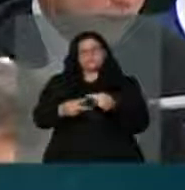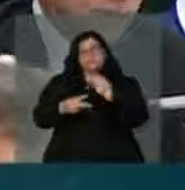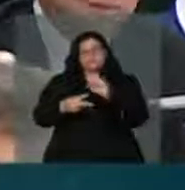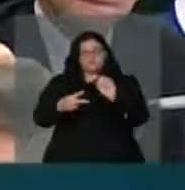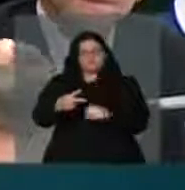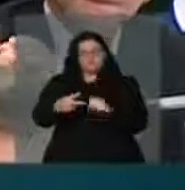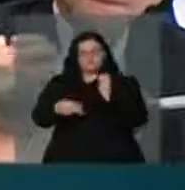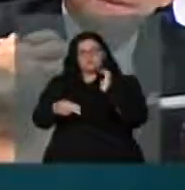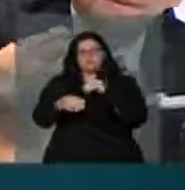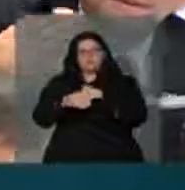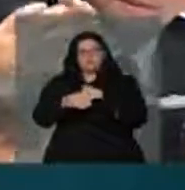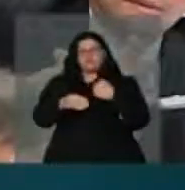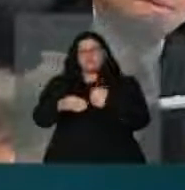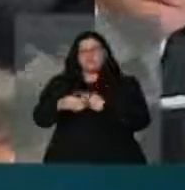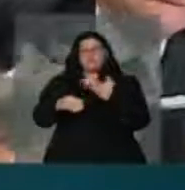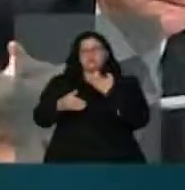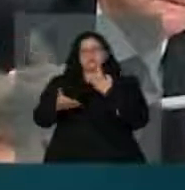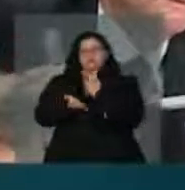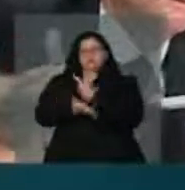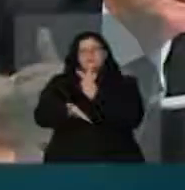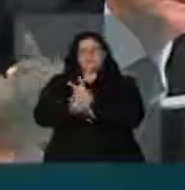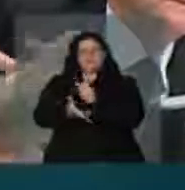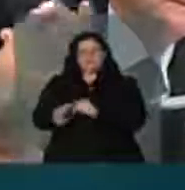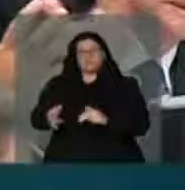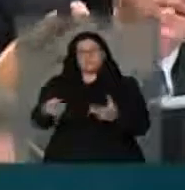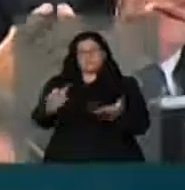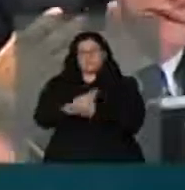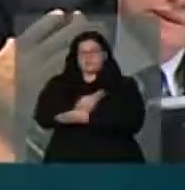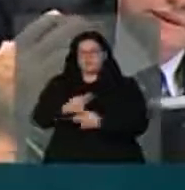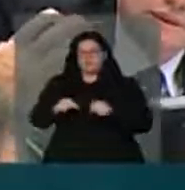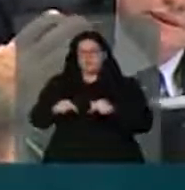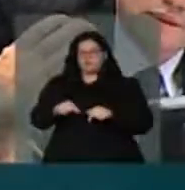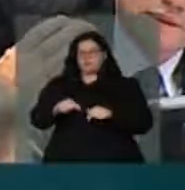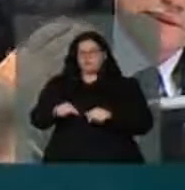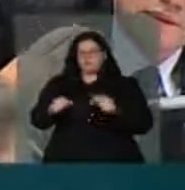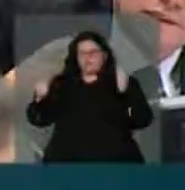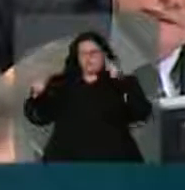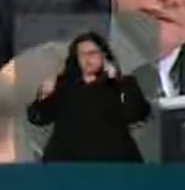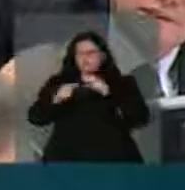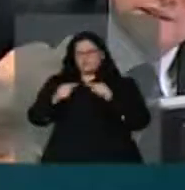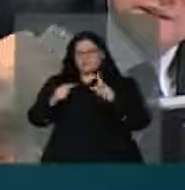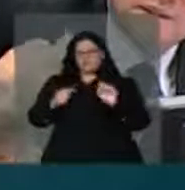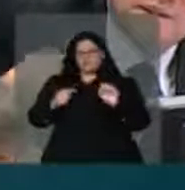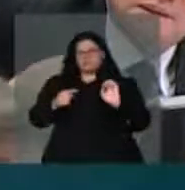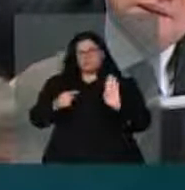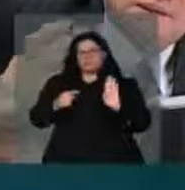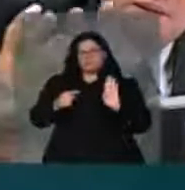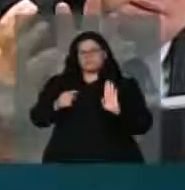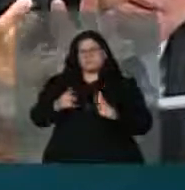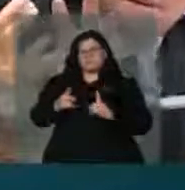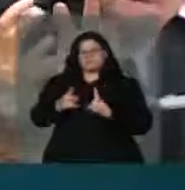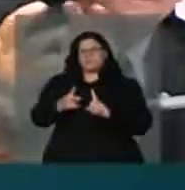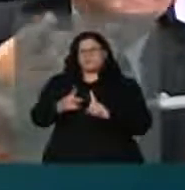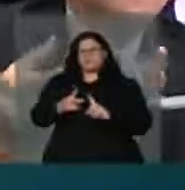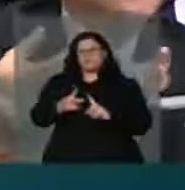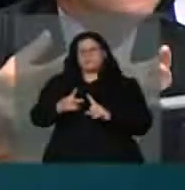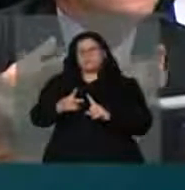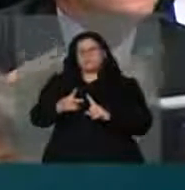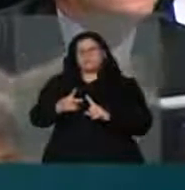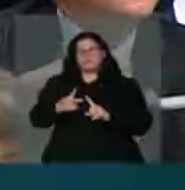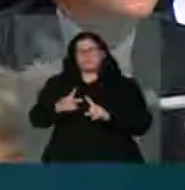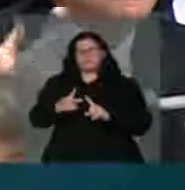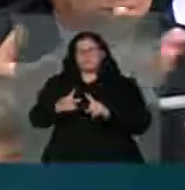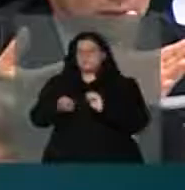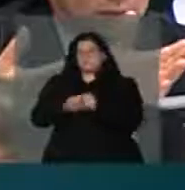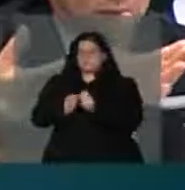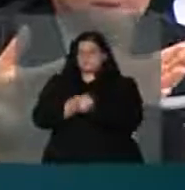eleitoral, que queremos manter o atual sistema, foi o consenso no PSB, proporcional com ajustes e